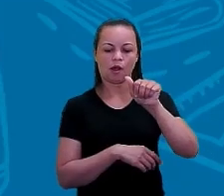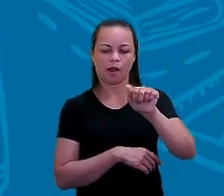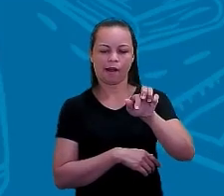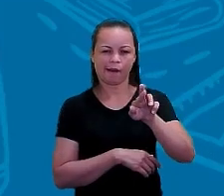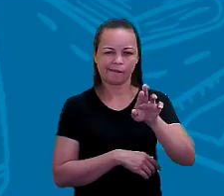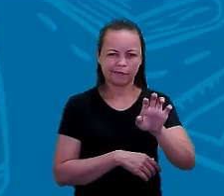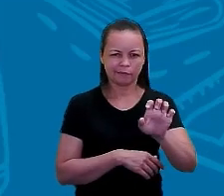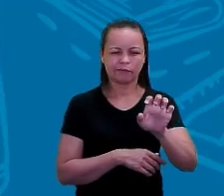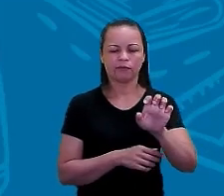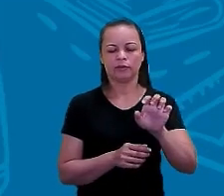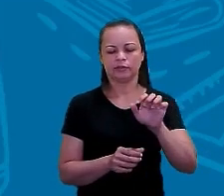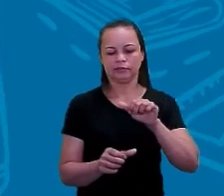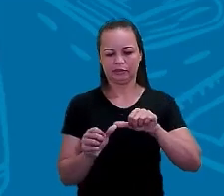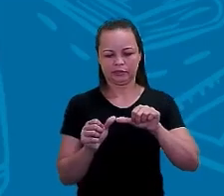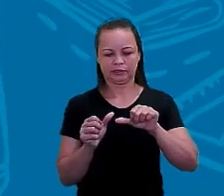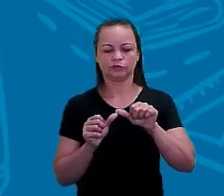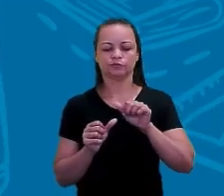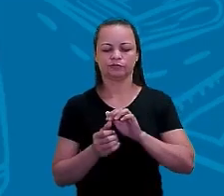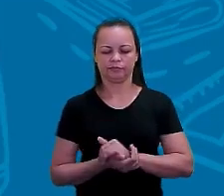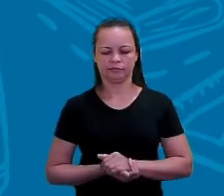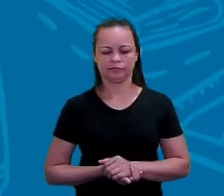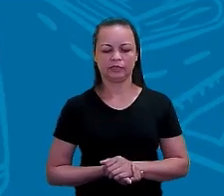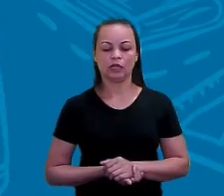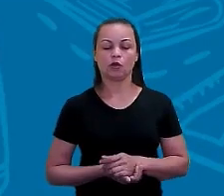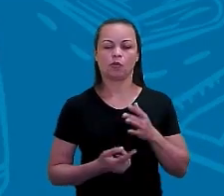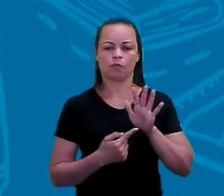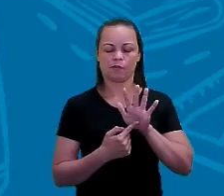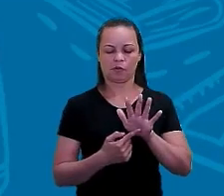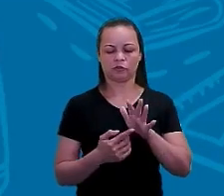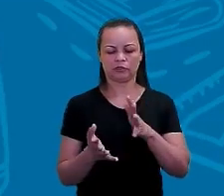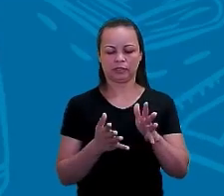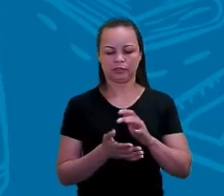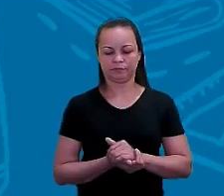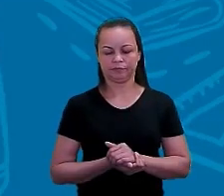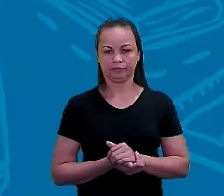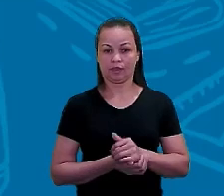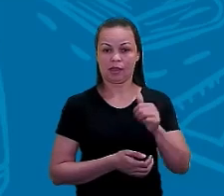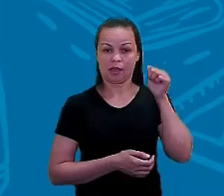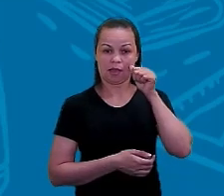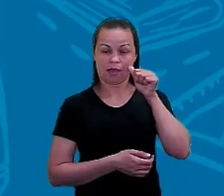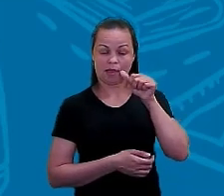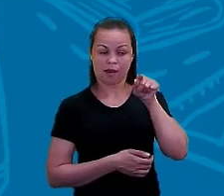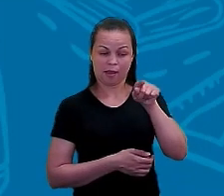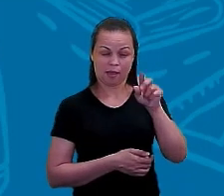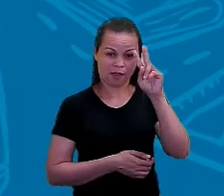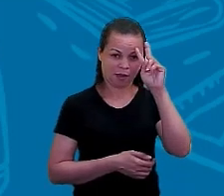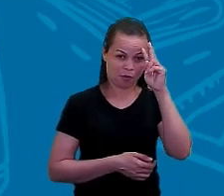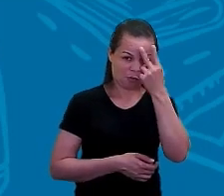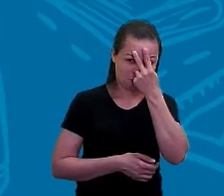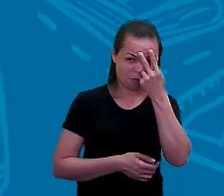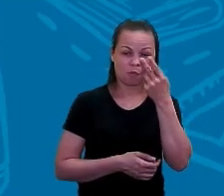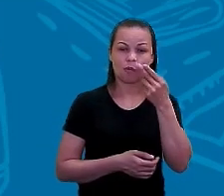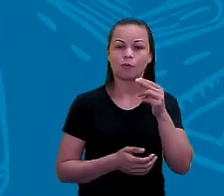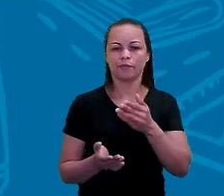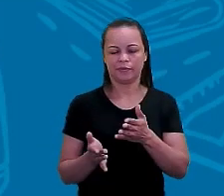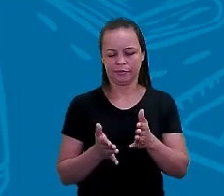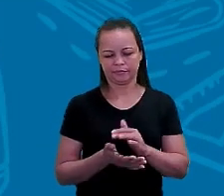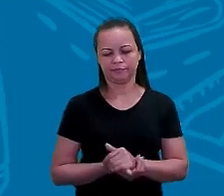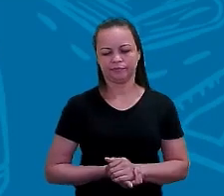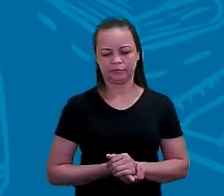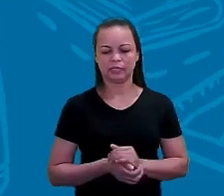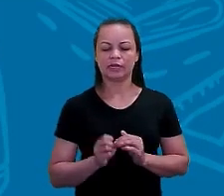ó. Did she take an Uber? Did she take an Uber? Ela pegou um Uber? Aí você vai dizer, yes, she